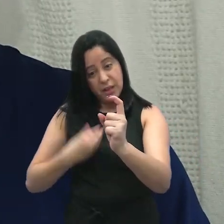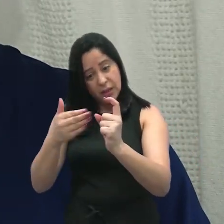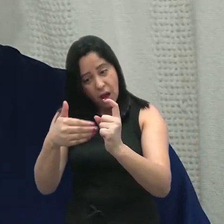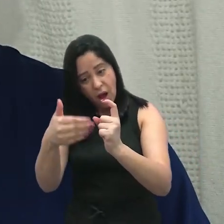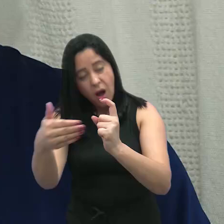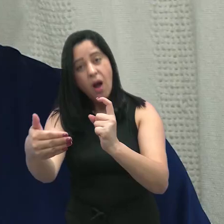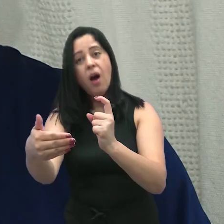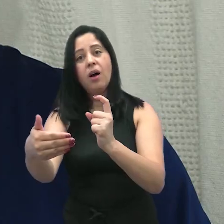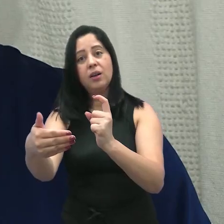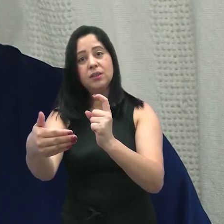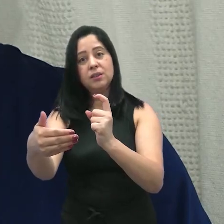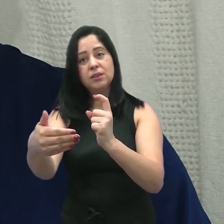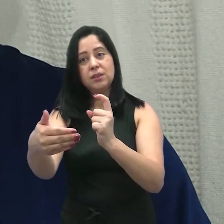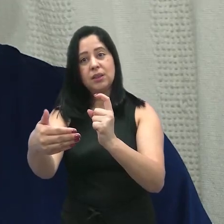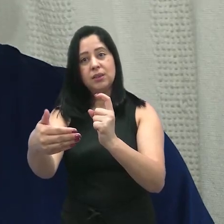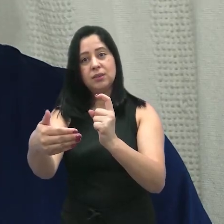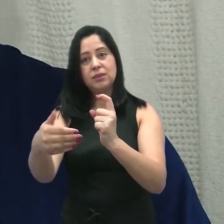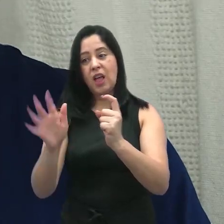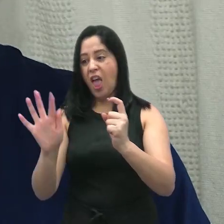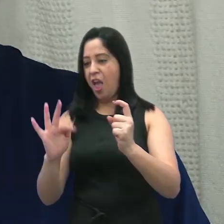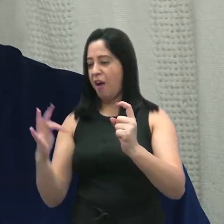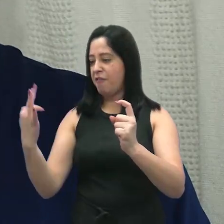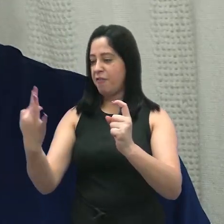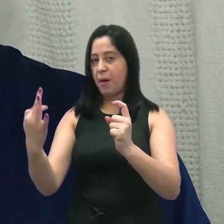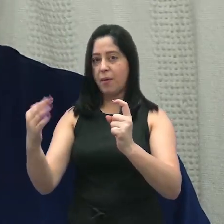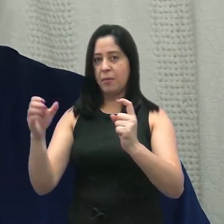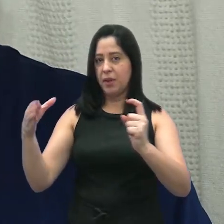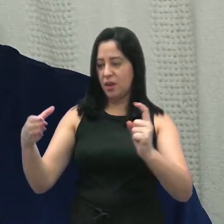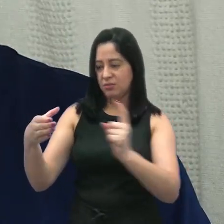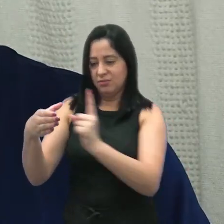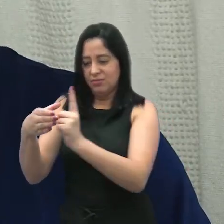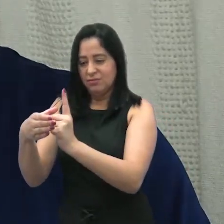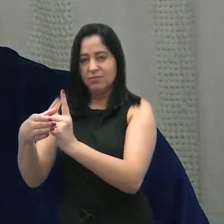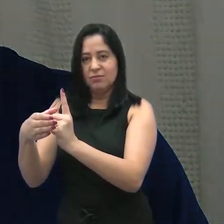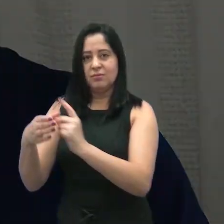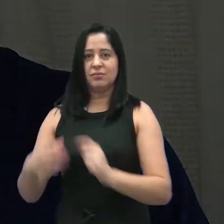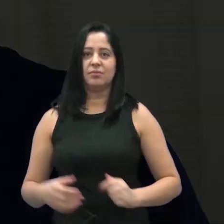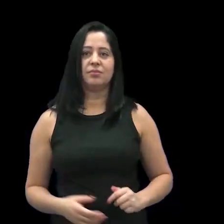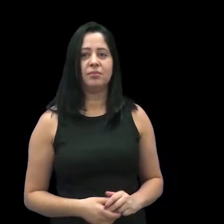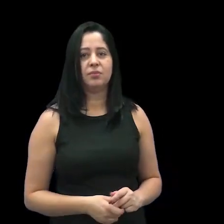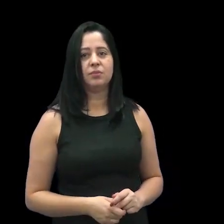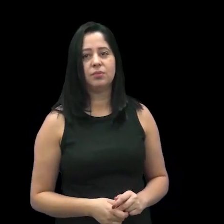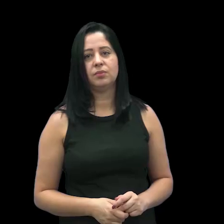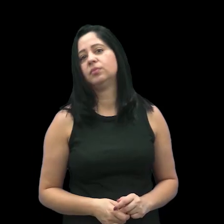missão continua. Retornar ao convívio familiar e social é o nosso trabalho.